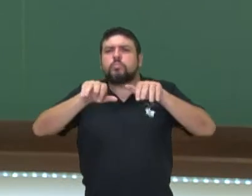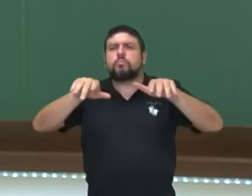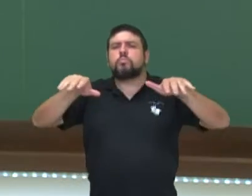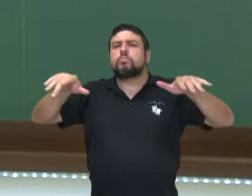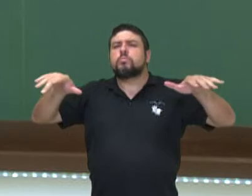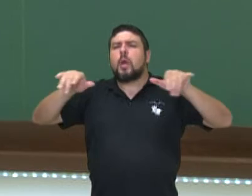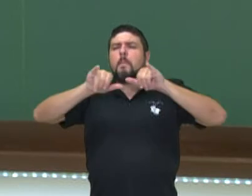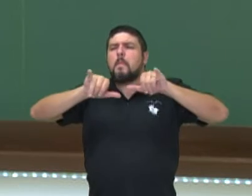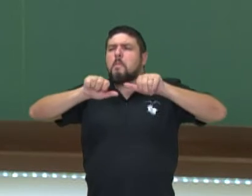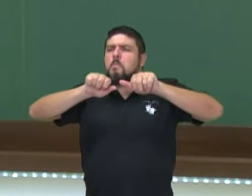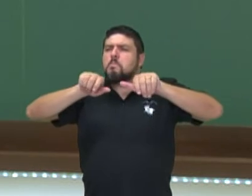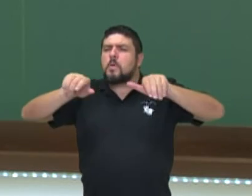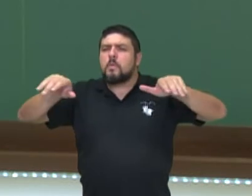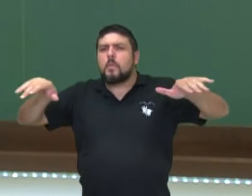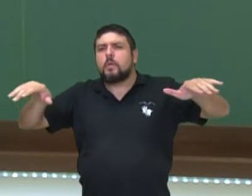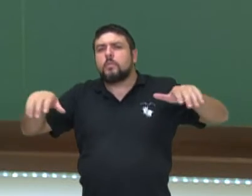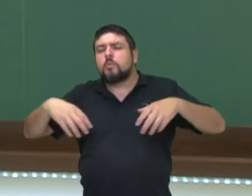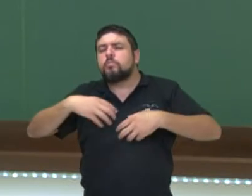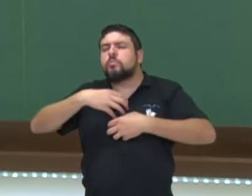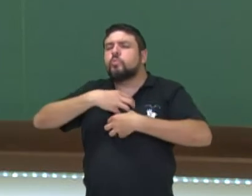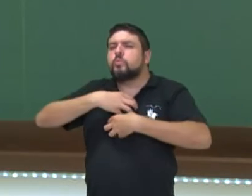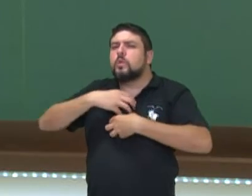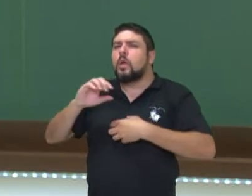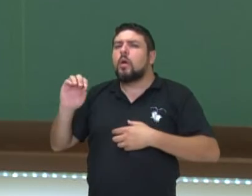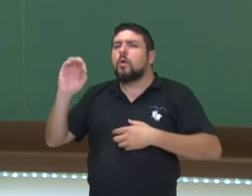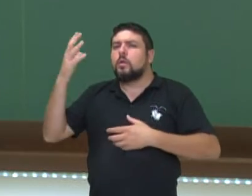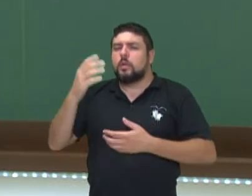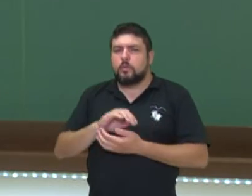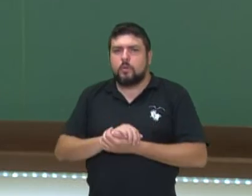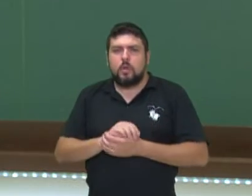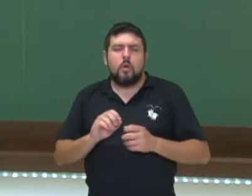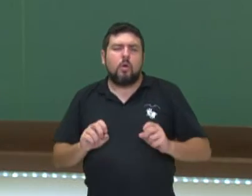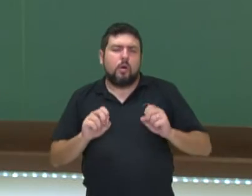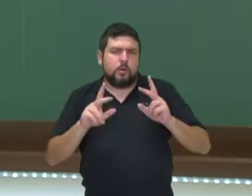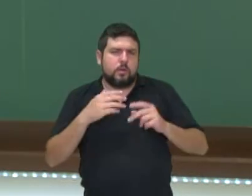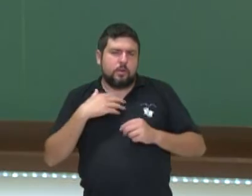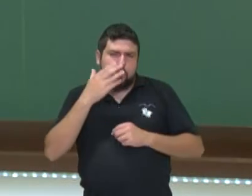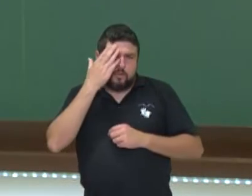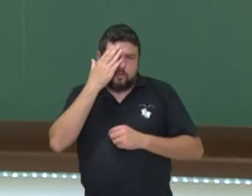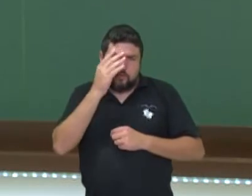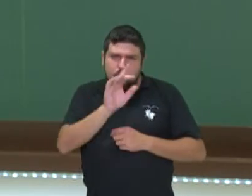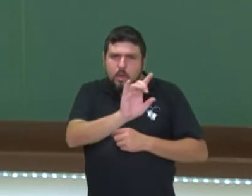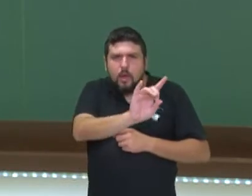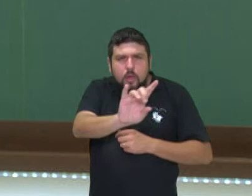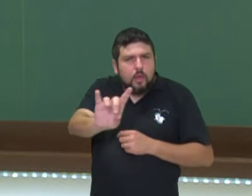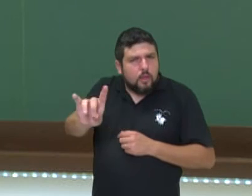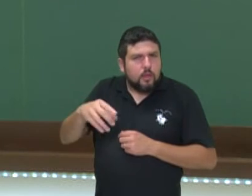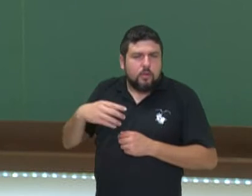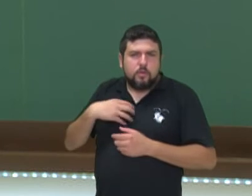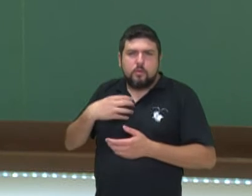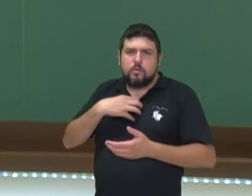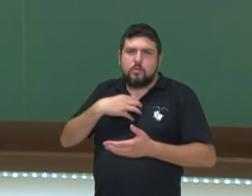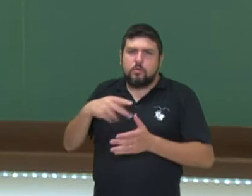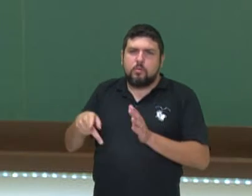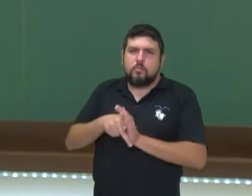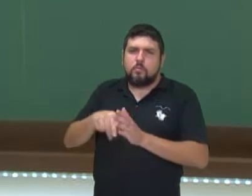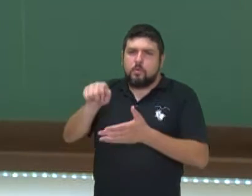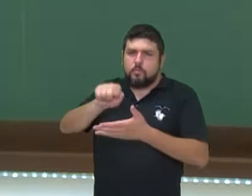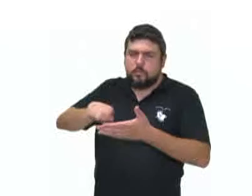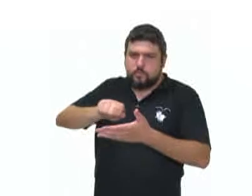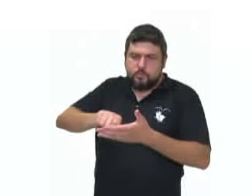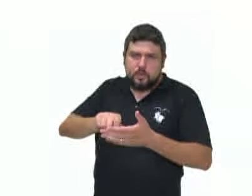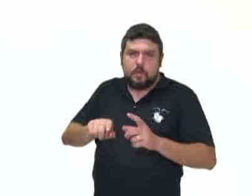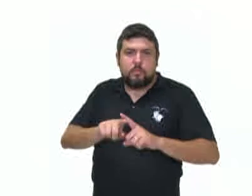ação, quais são os impactos disso para o mundo? Claro, cada um vai ter um jeito de responder, mas nós temos aqui algumas sugestões.